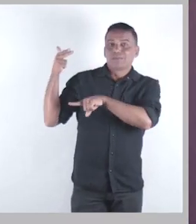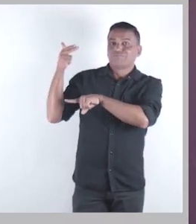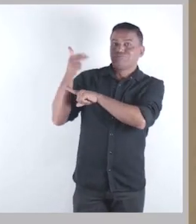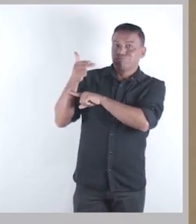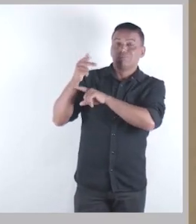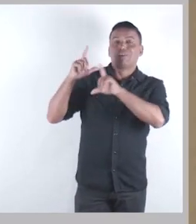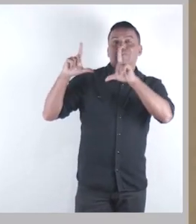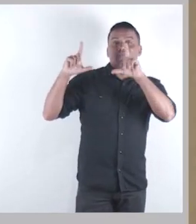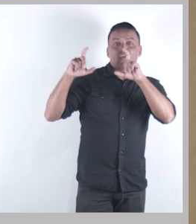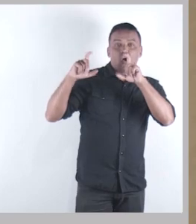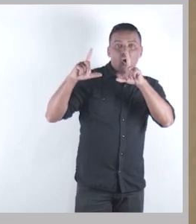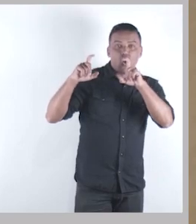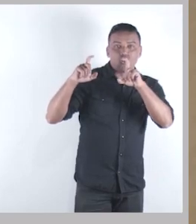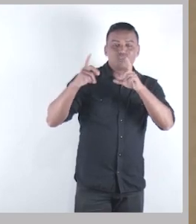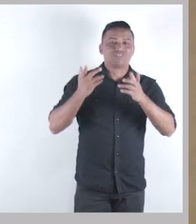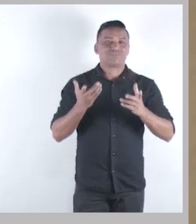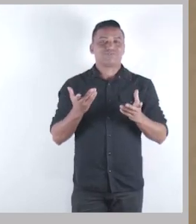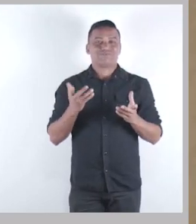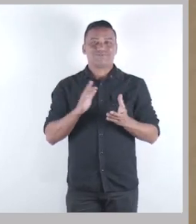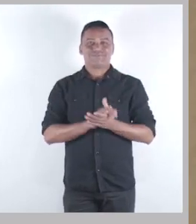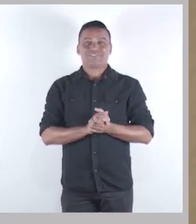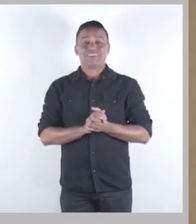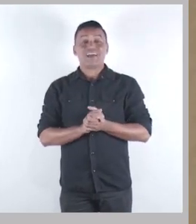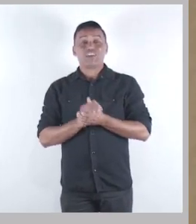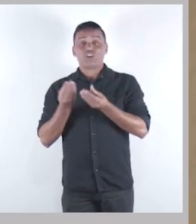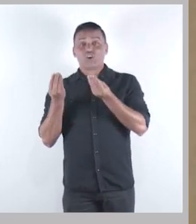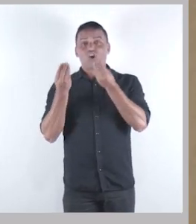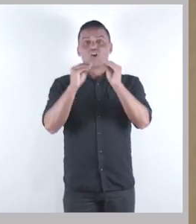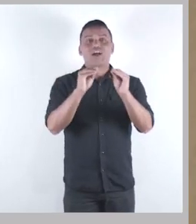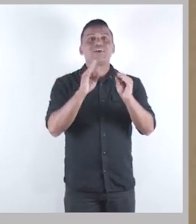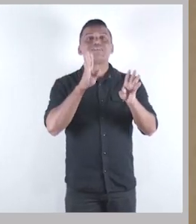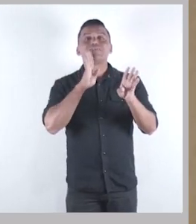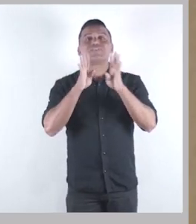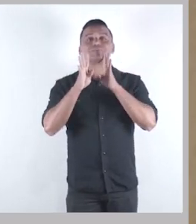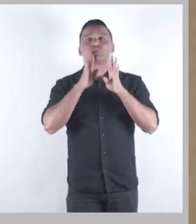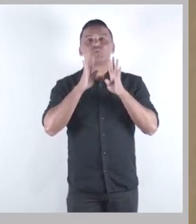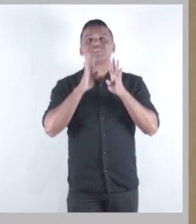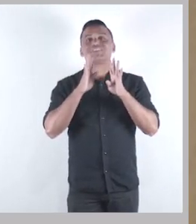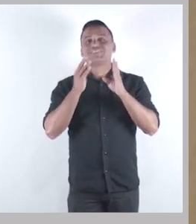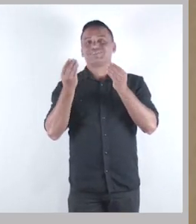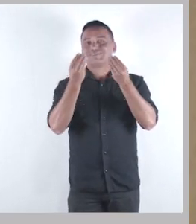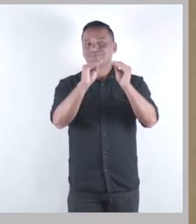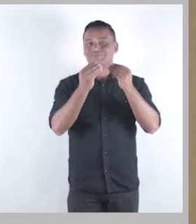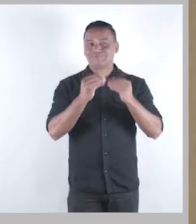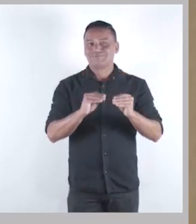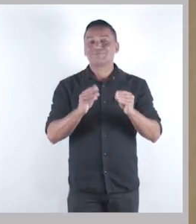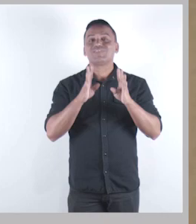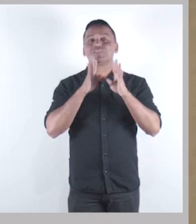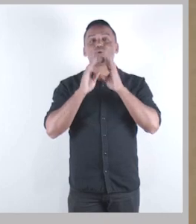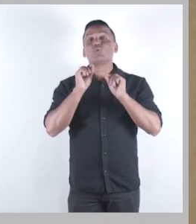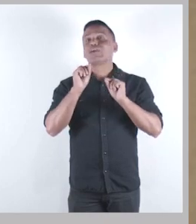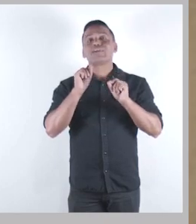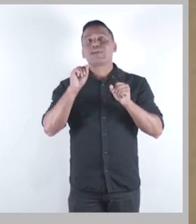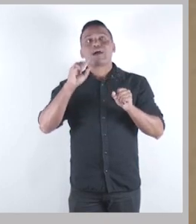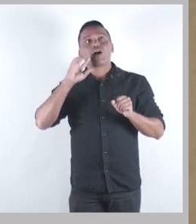fotografia, e publicamos, nesse dia ou no dia seguinte, publicamos o que foi o encontro, com imagens,